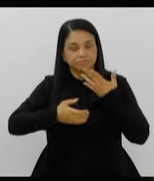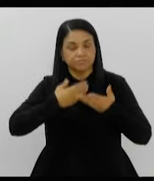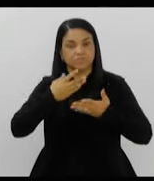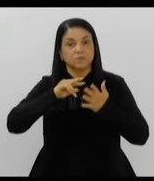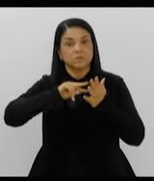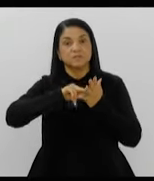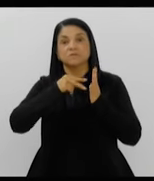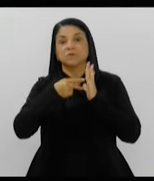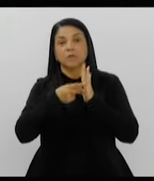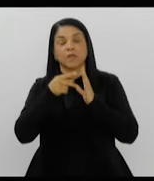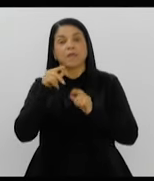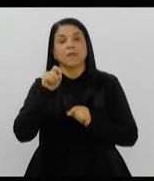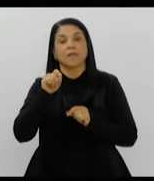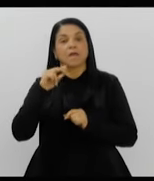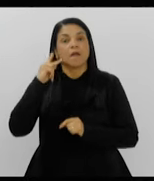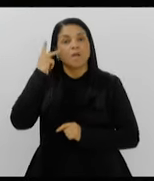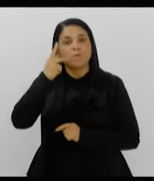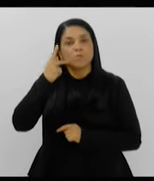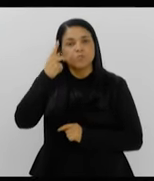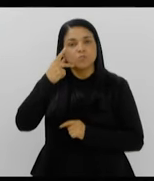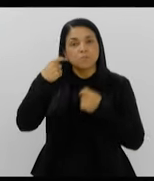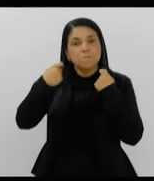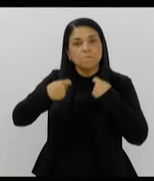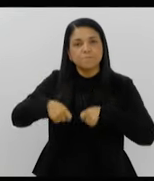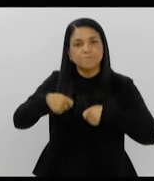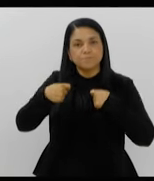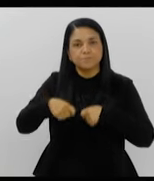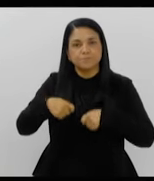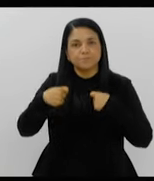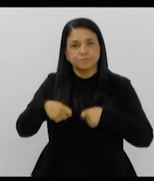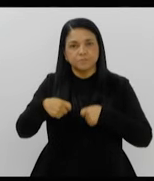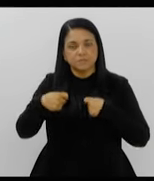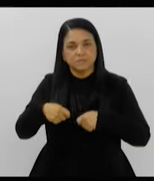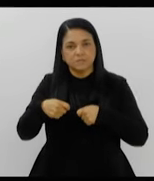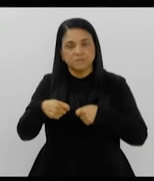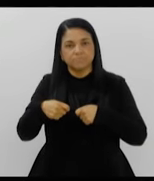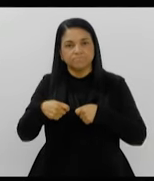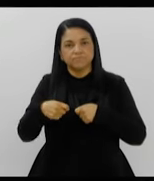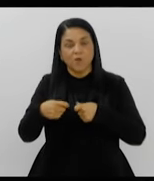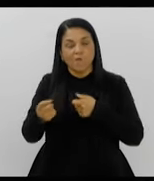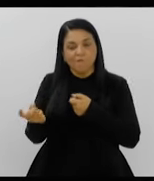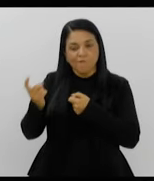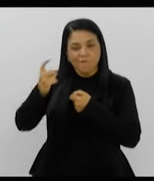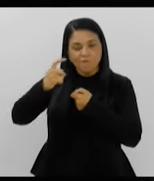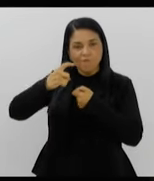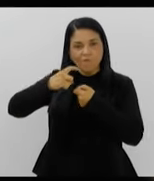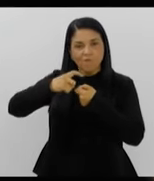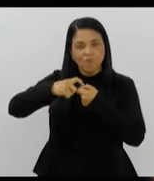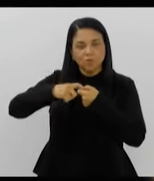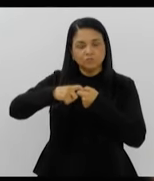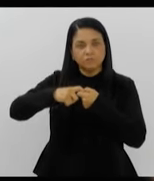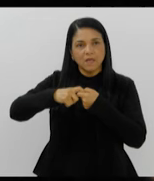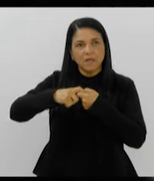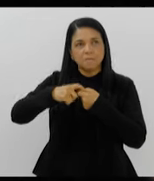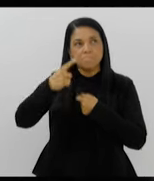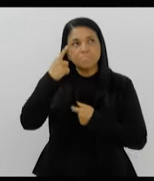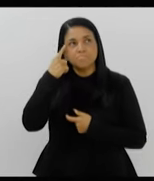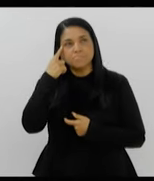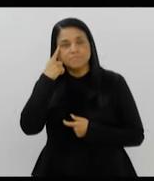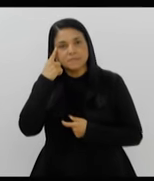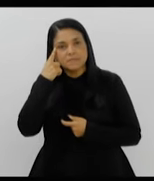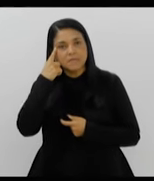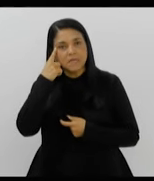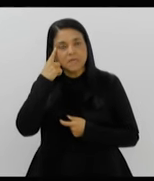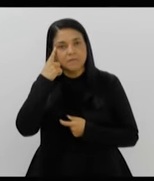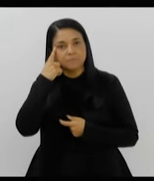a política, ela precisa retomar o seu sentido, não é? E falar